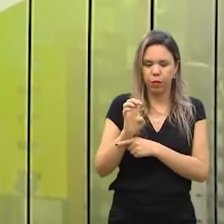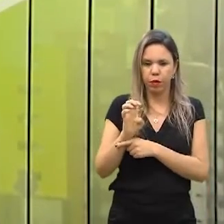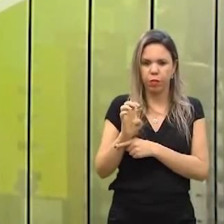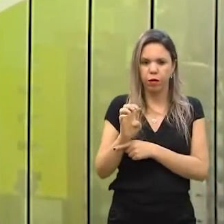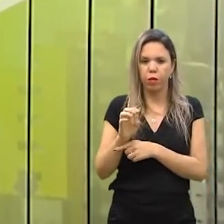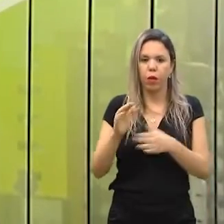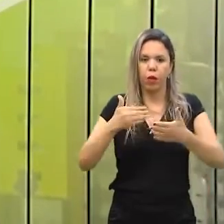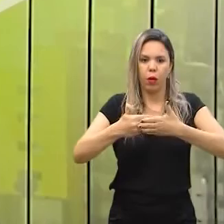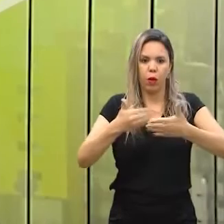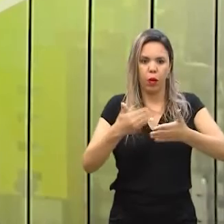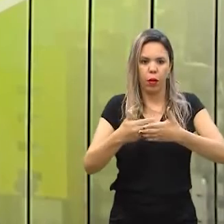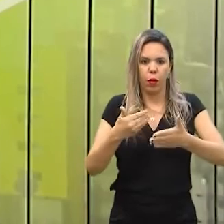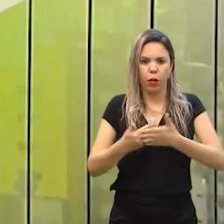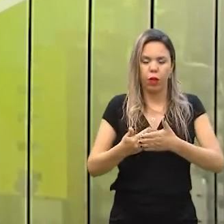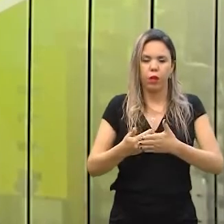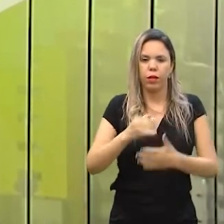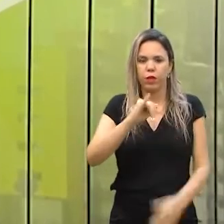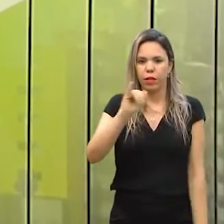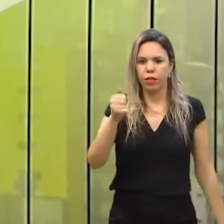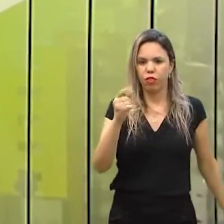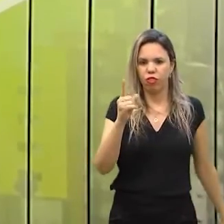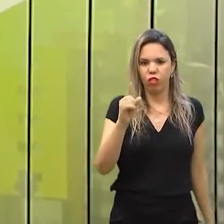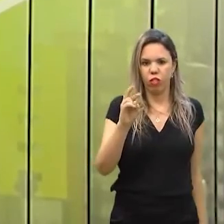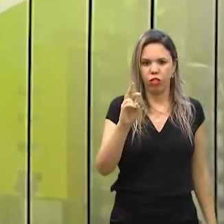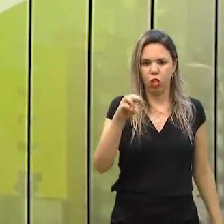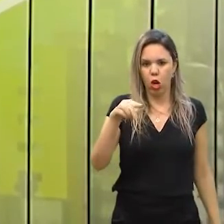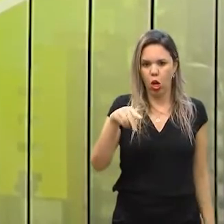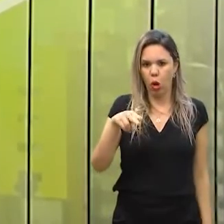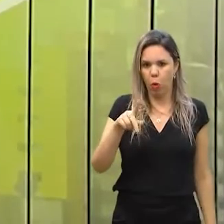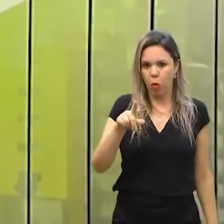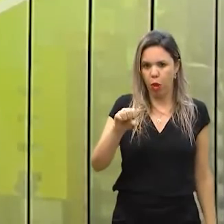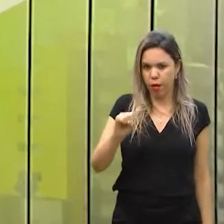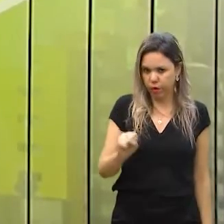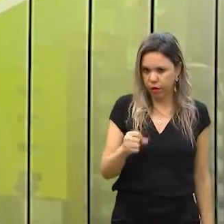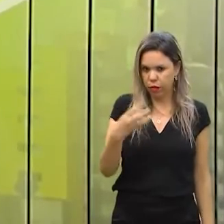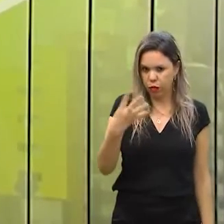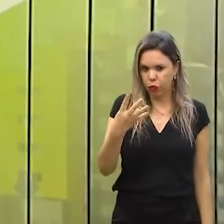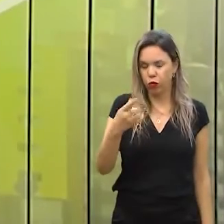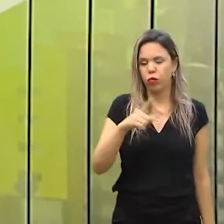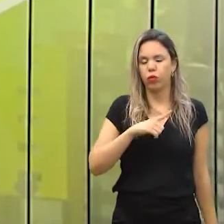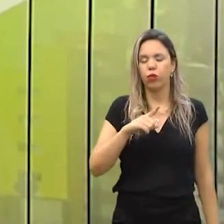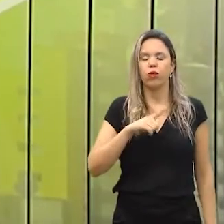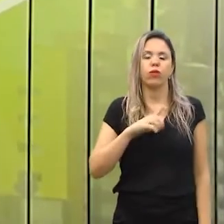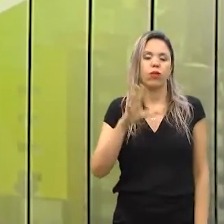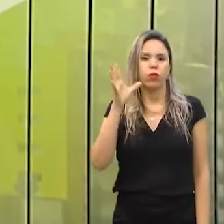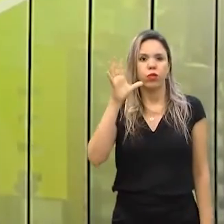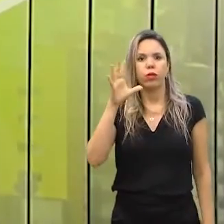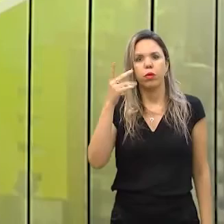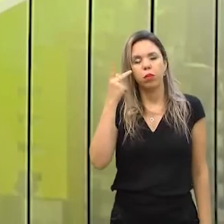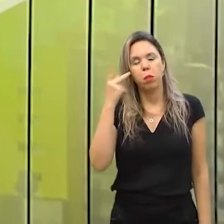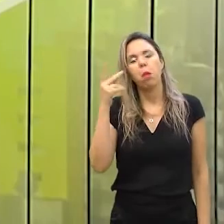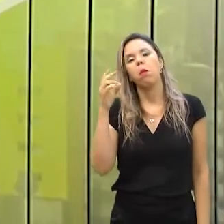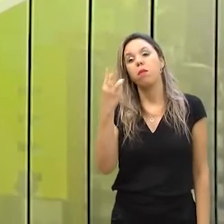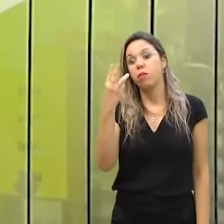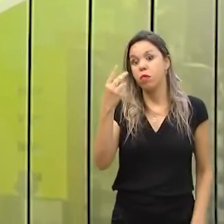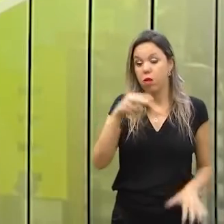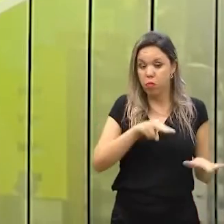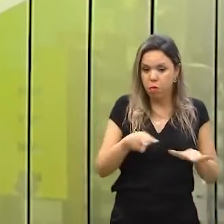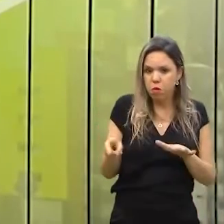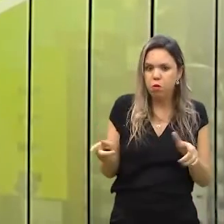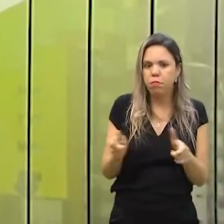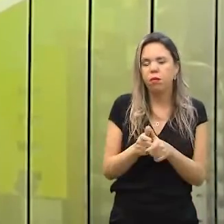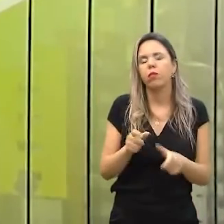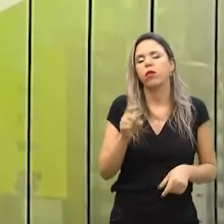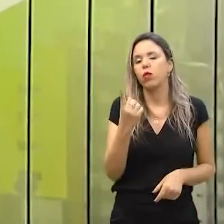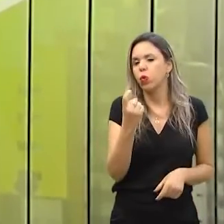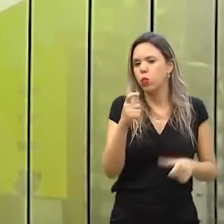Ribeirão Preto e Jardinópolis. Mas essa já havia sido a 4ª na região paulista em menos de 3 semanas. E esse não foi